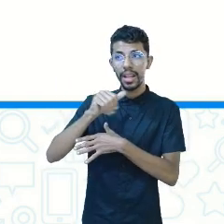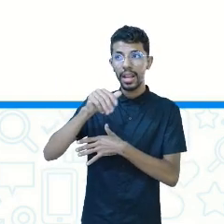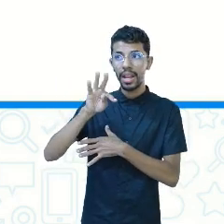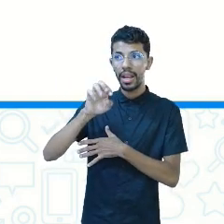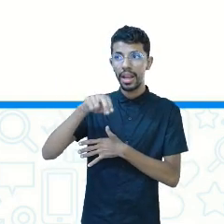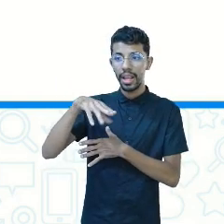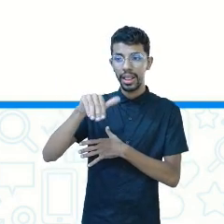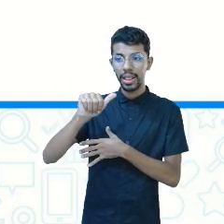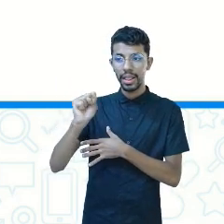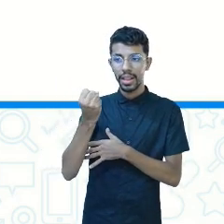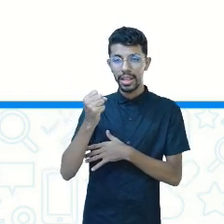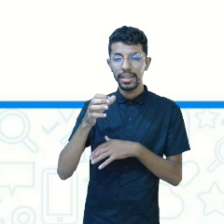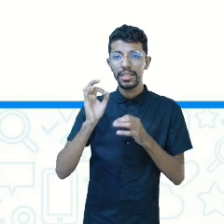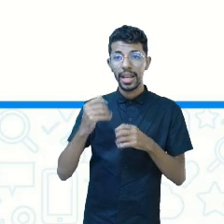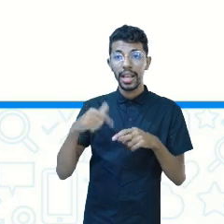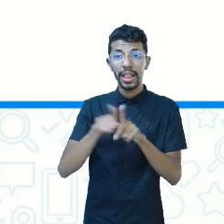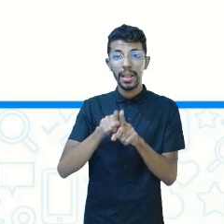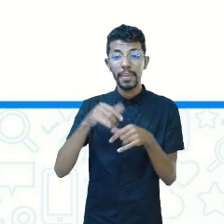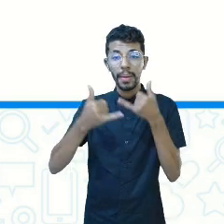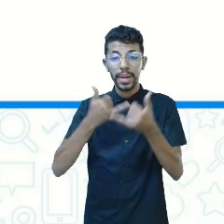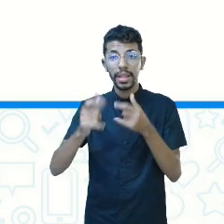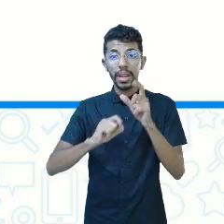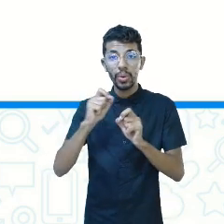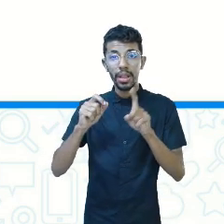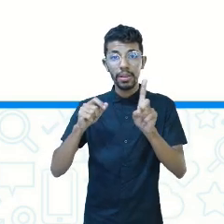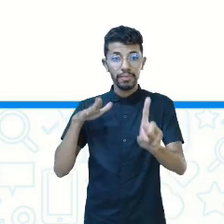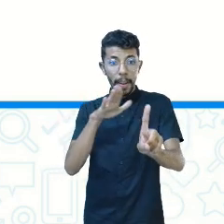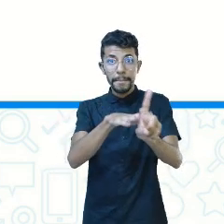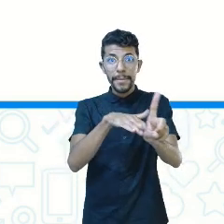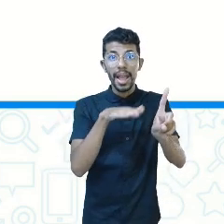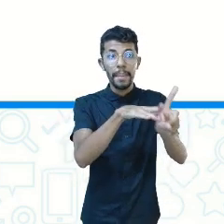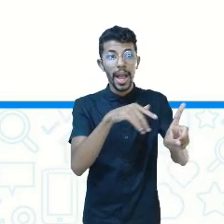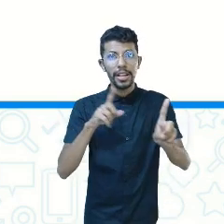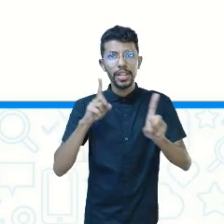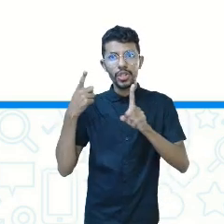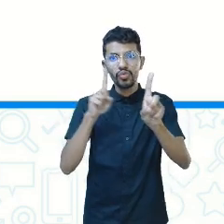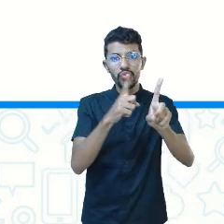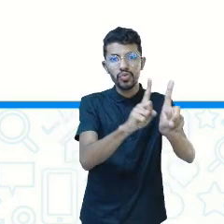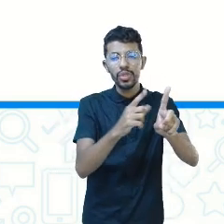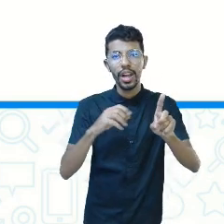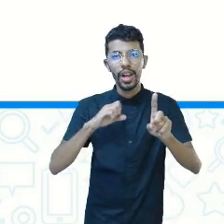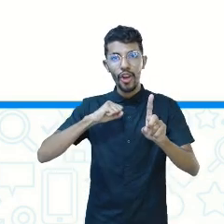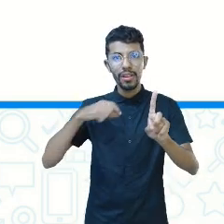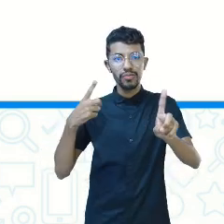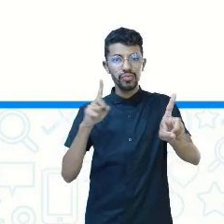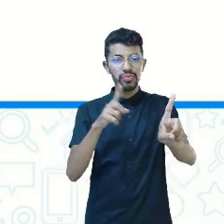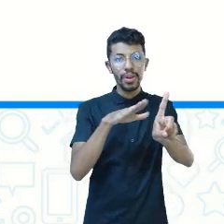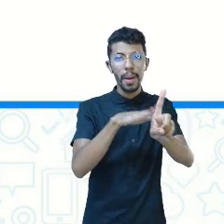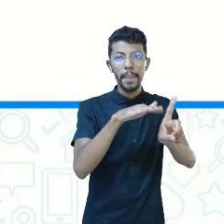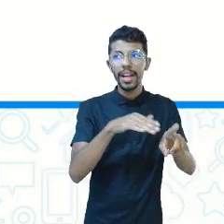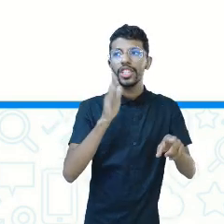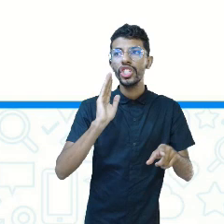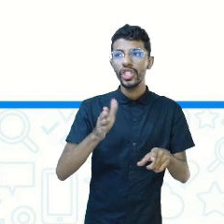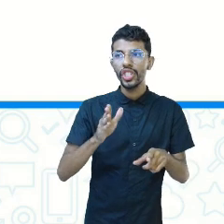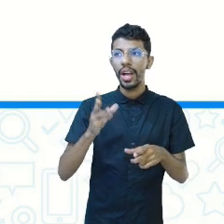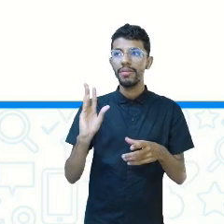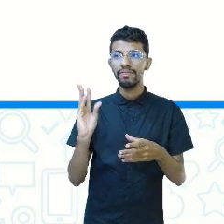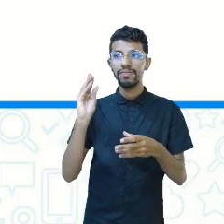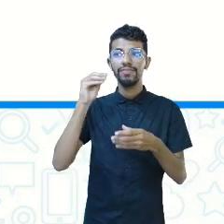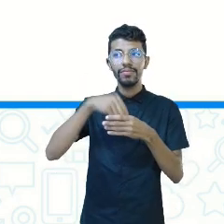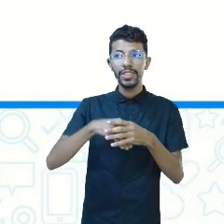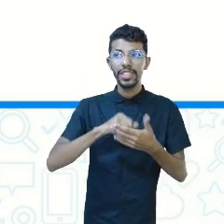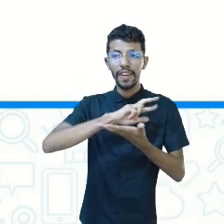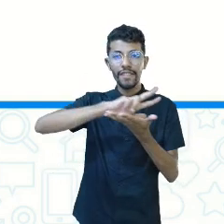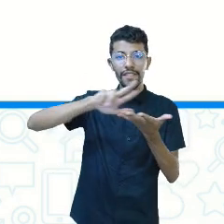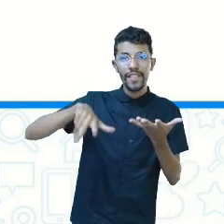pique-pega, conhecido como pegador, é uma forma de jogo que está presente nas diversas culturas. Então,